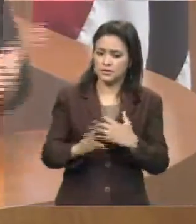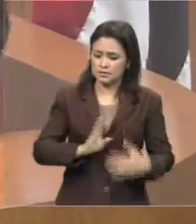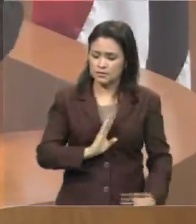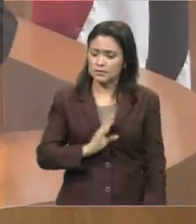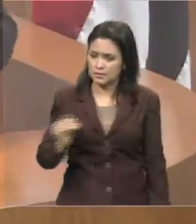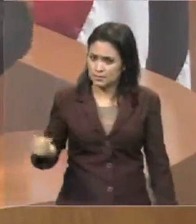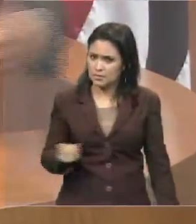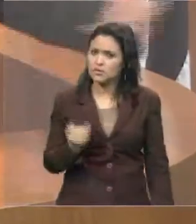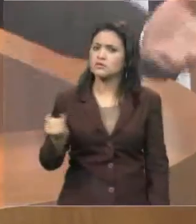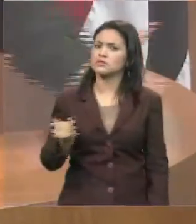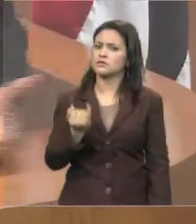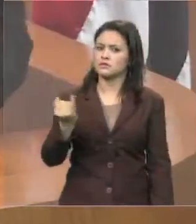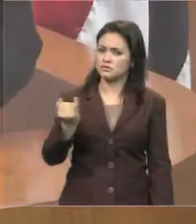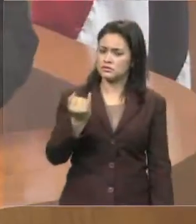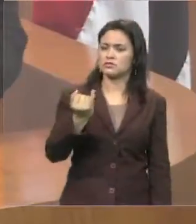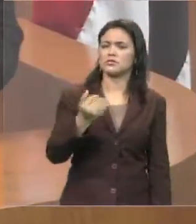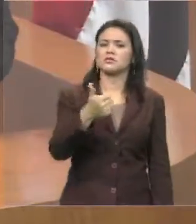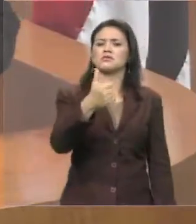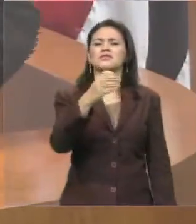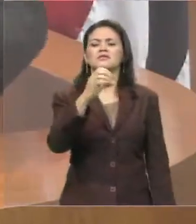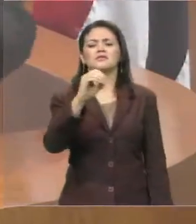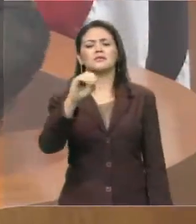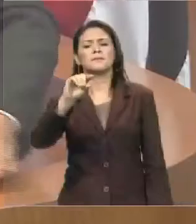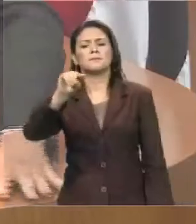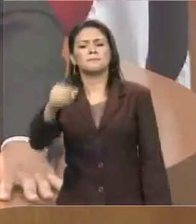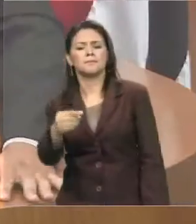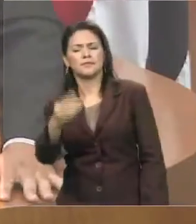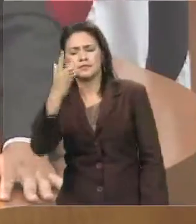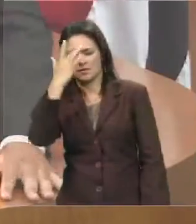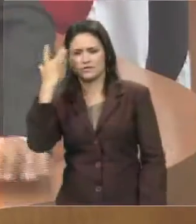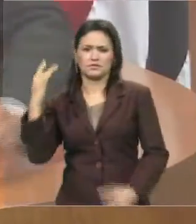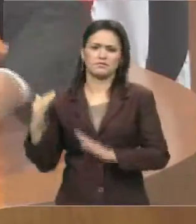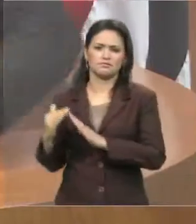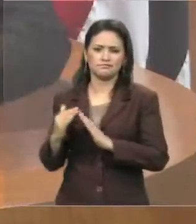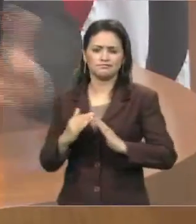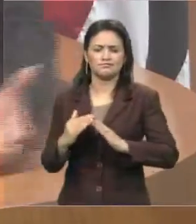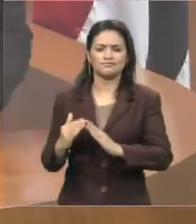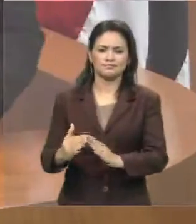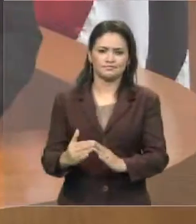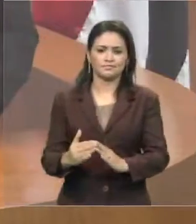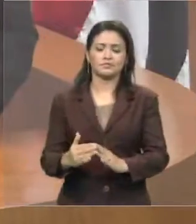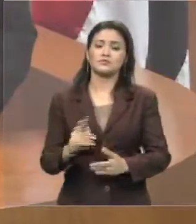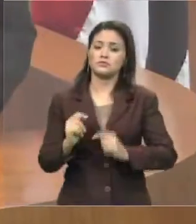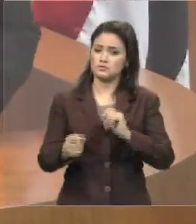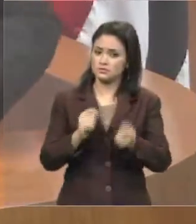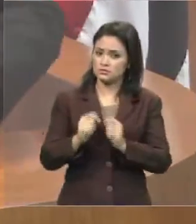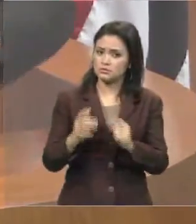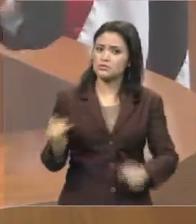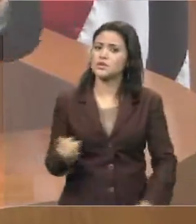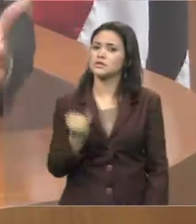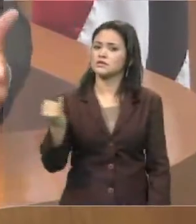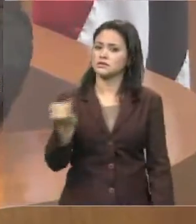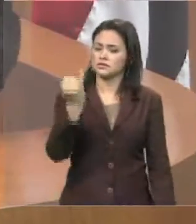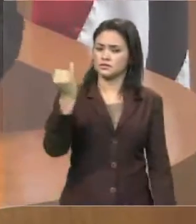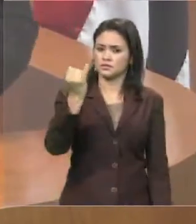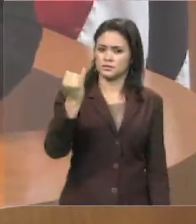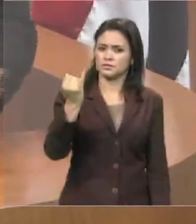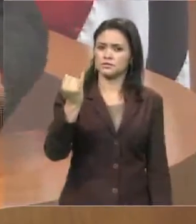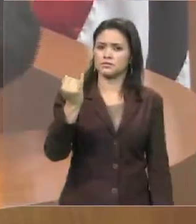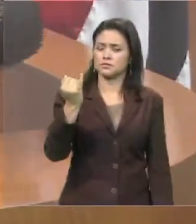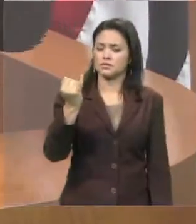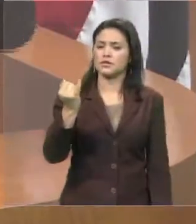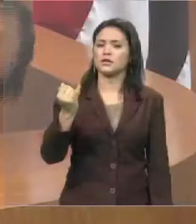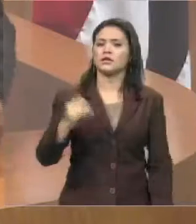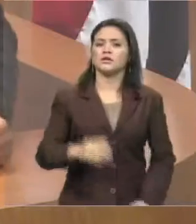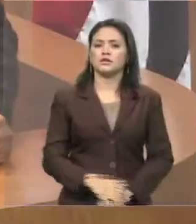como eu disse, uma cidade de mais de 100 mil habitantes, uma cidade importante economicamente no Maranhão, como se tratassem ali, na verdade, parece que